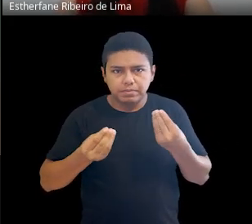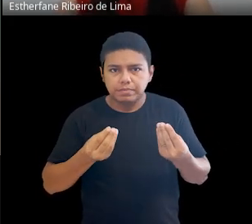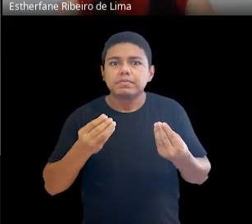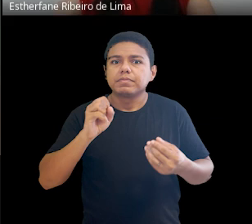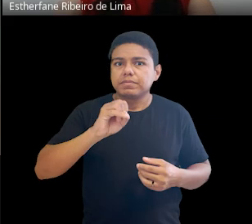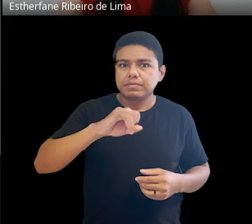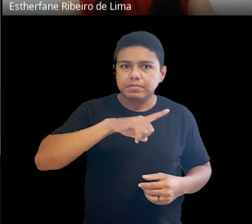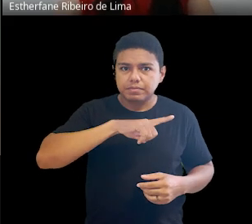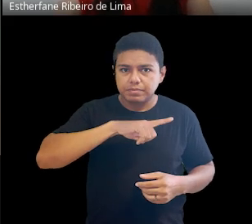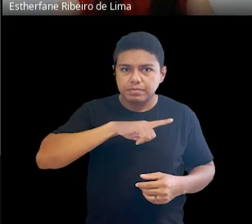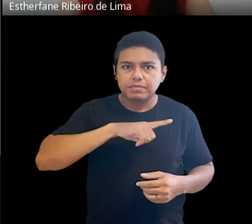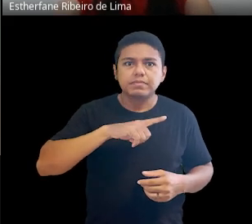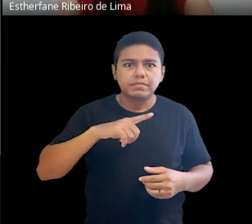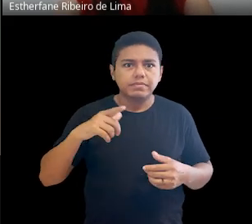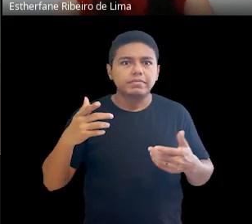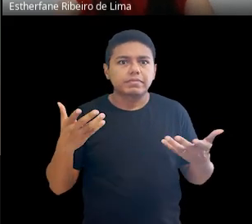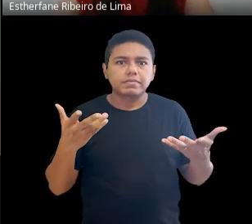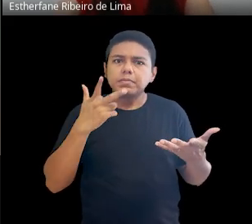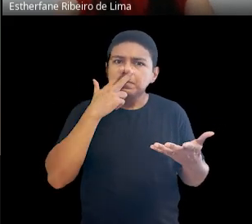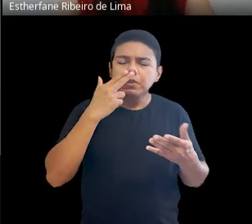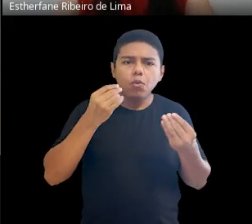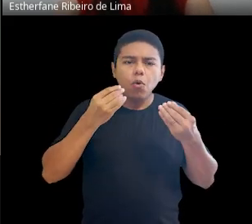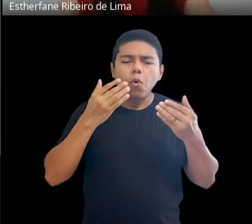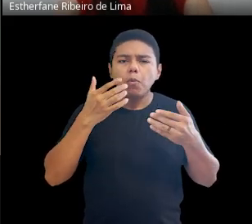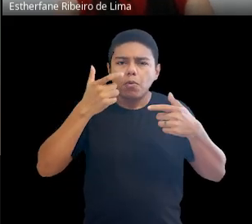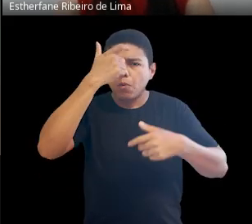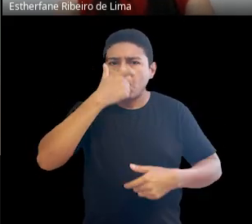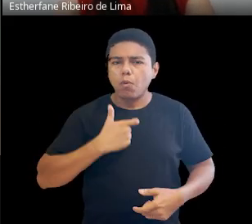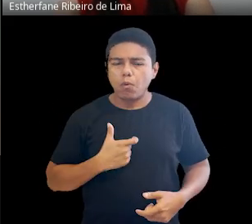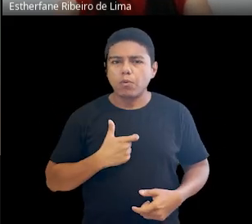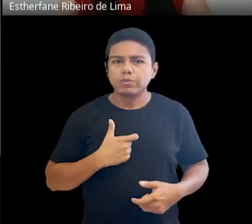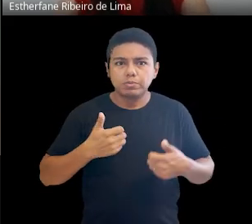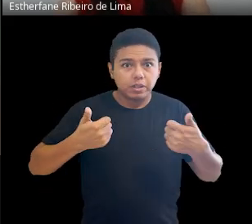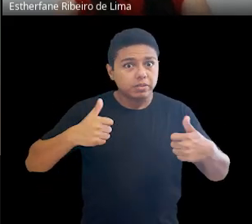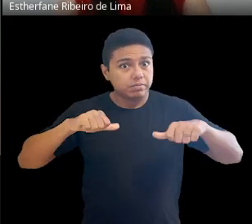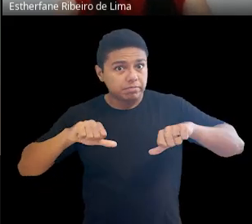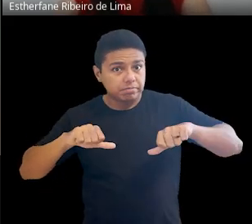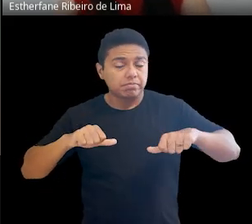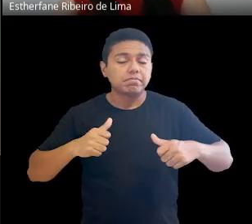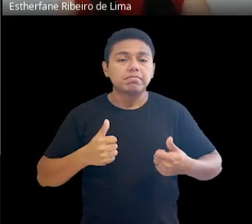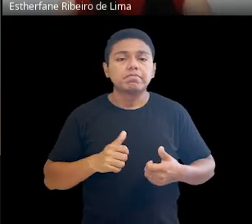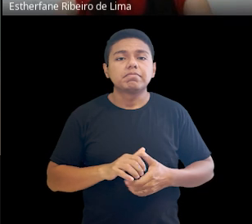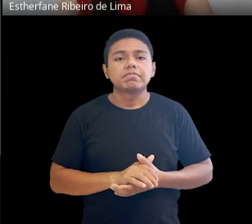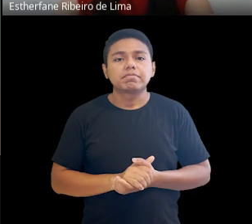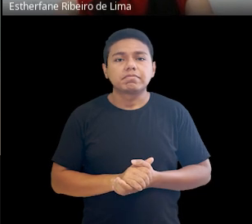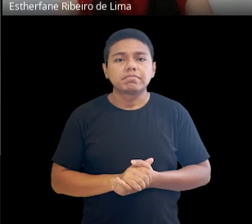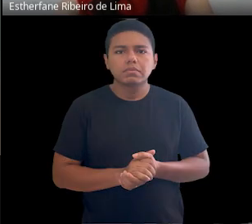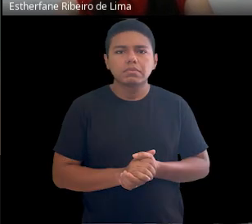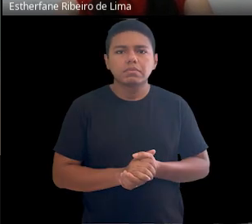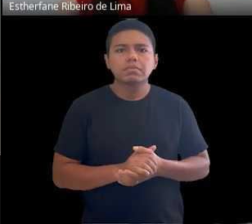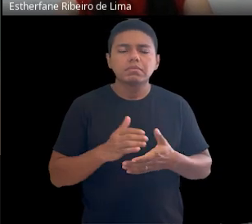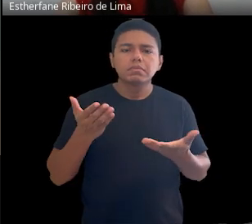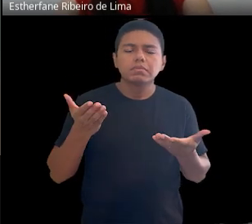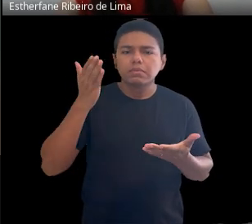está normocorada, hipocorada, corada, porque isso pode ser um indicativo de uma anemia, por exemplo. Saber o